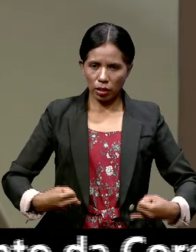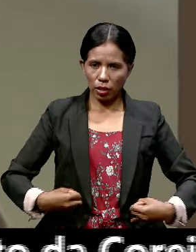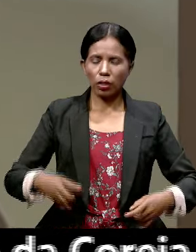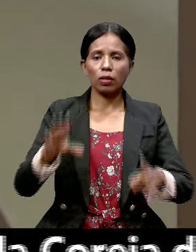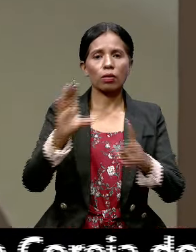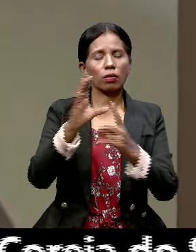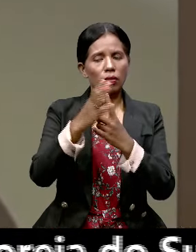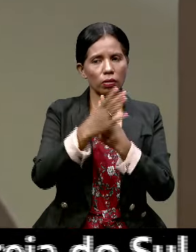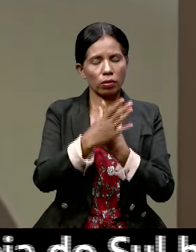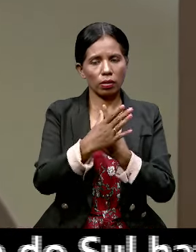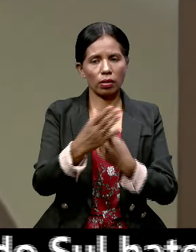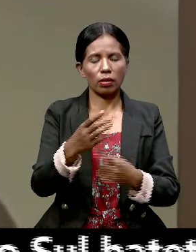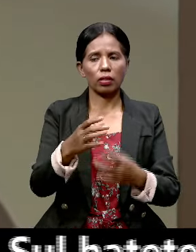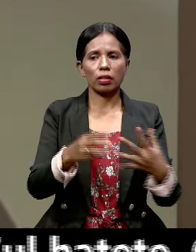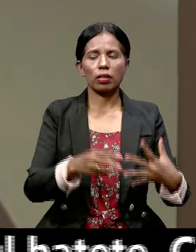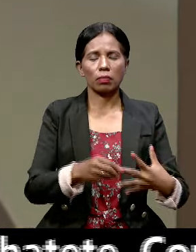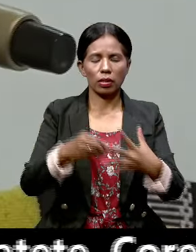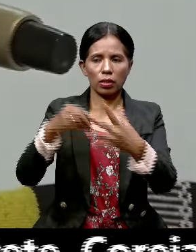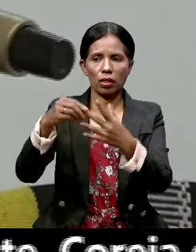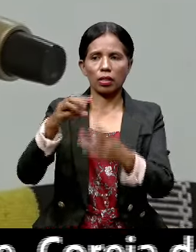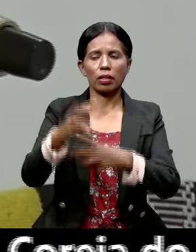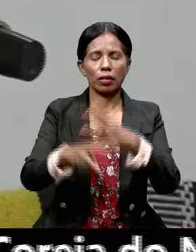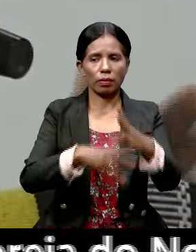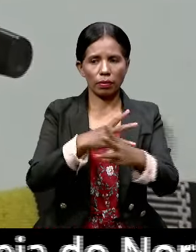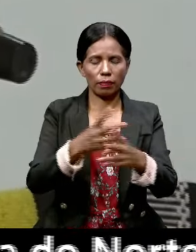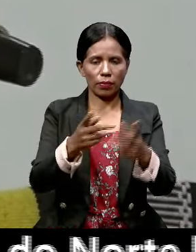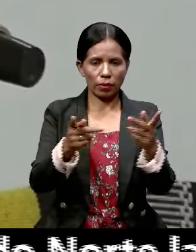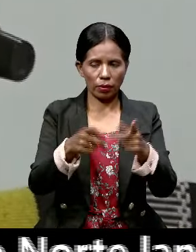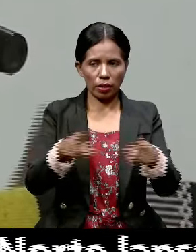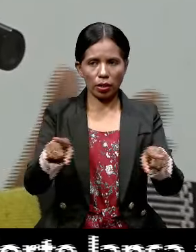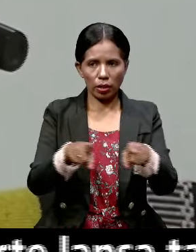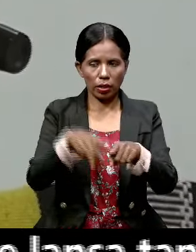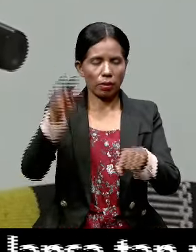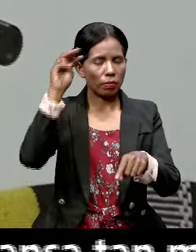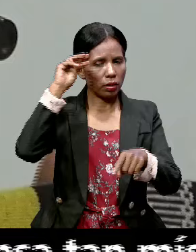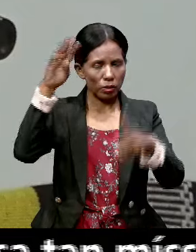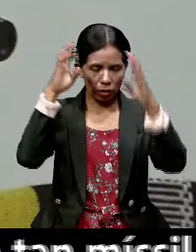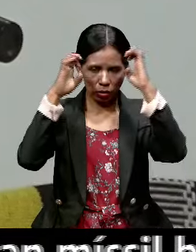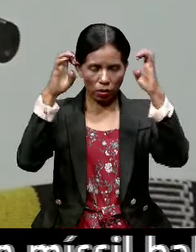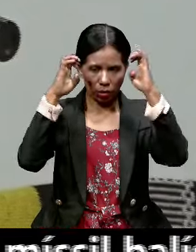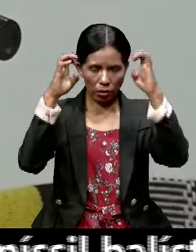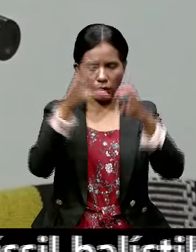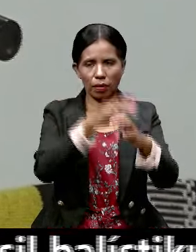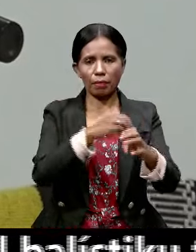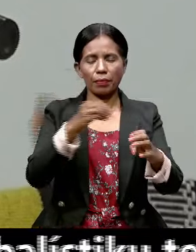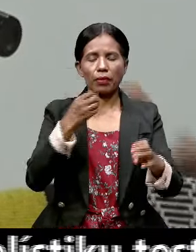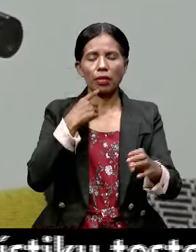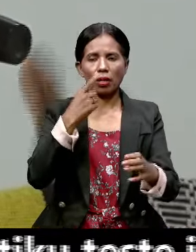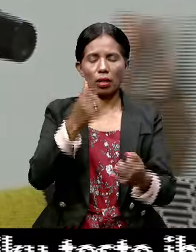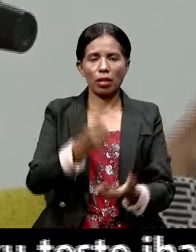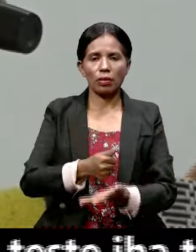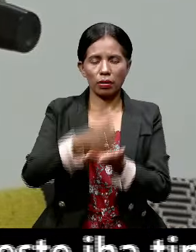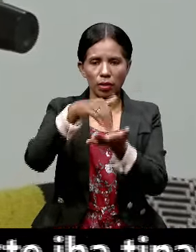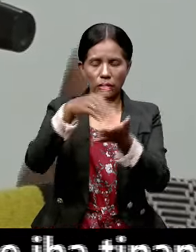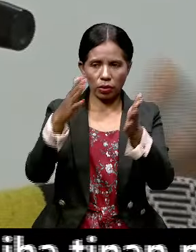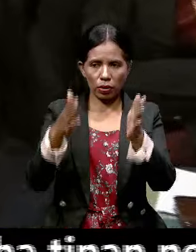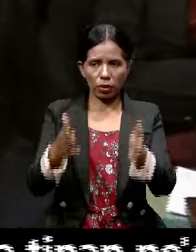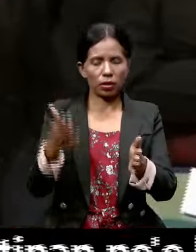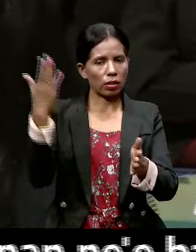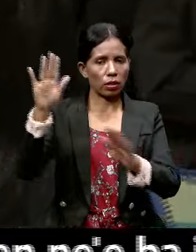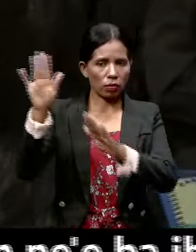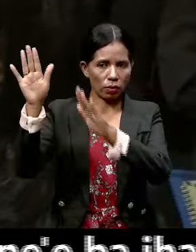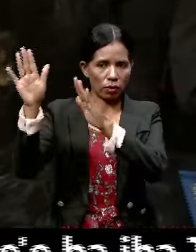nebe único e mundo. E a Fatinha Nessan, Ministra da Educação Ateten, Educação Multilingua ajuda estudantes Sira e a base